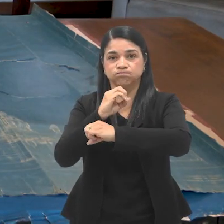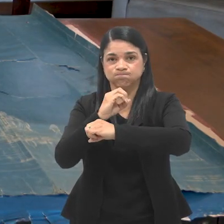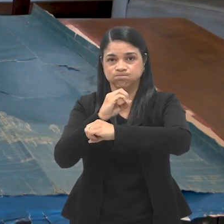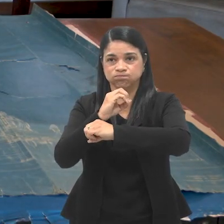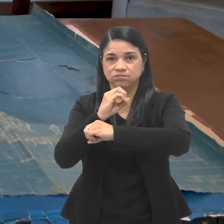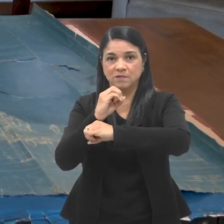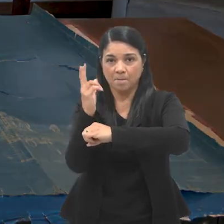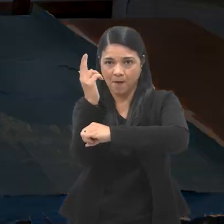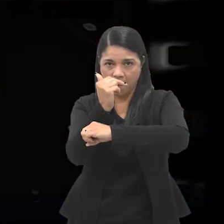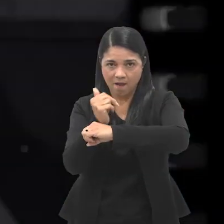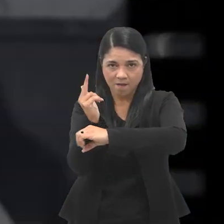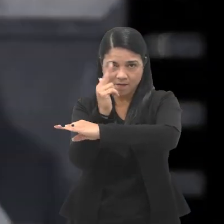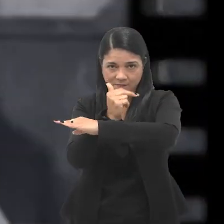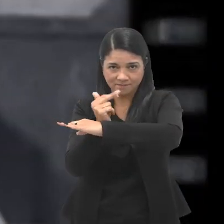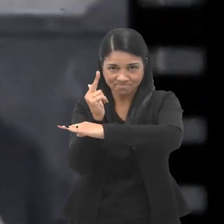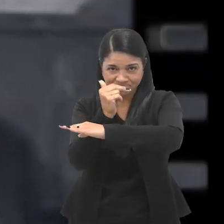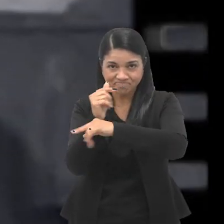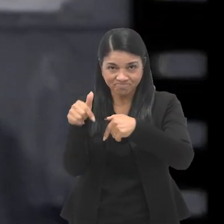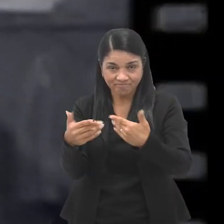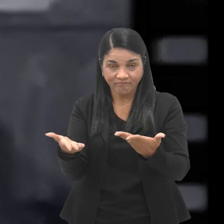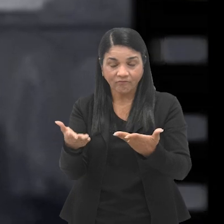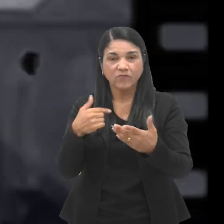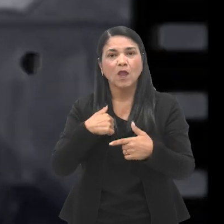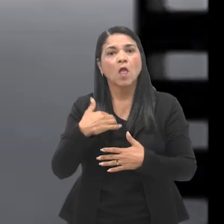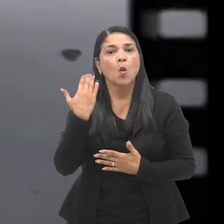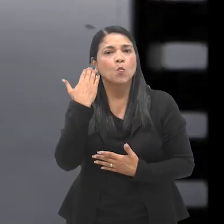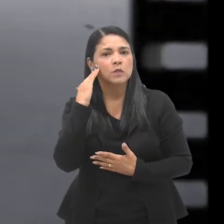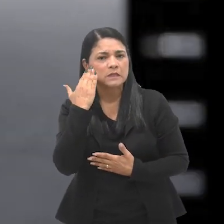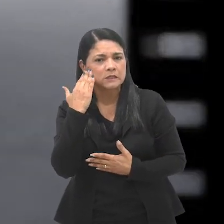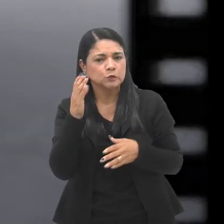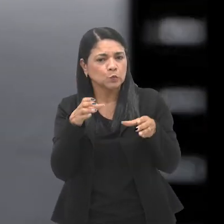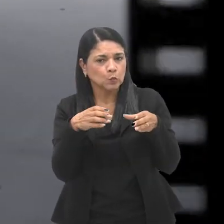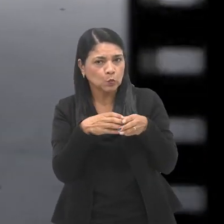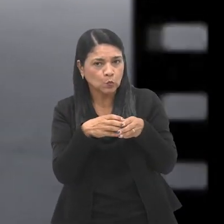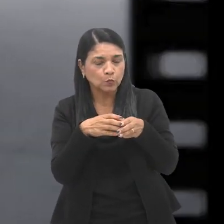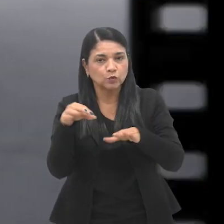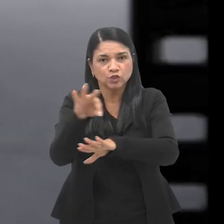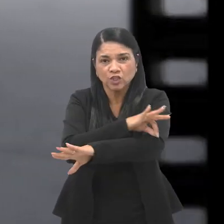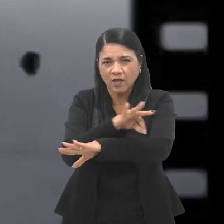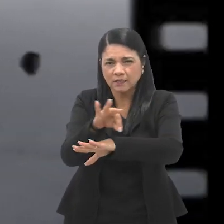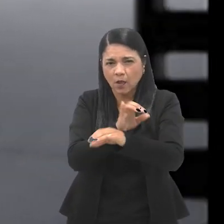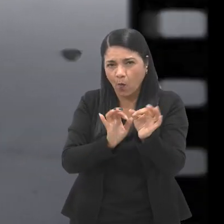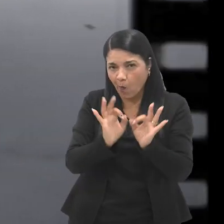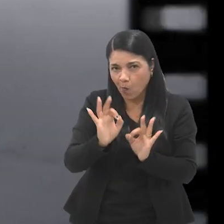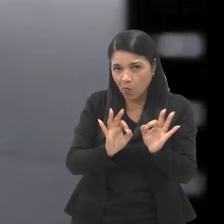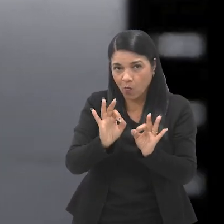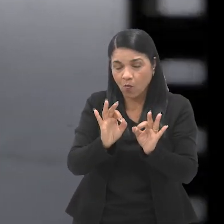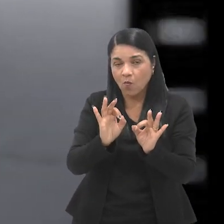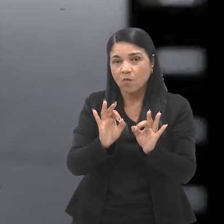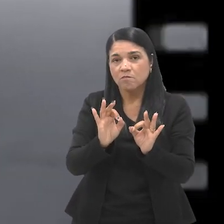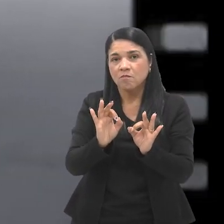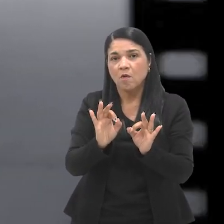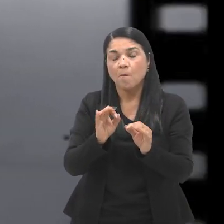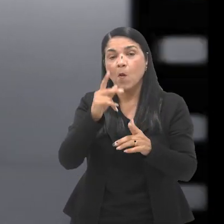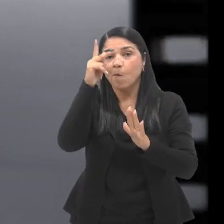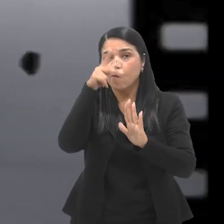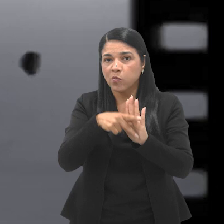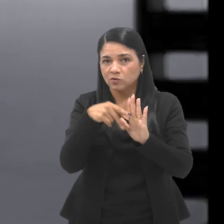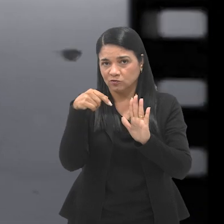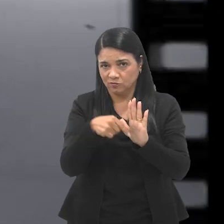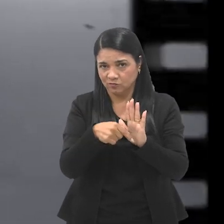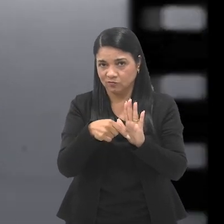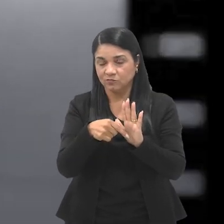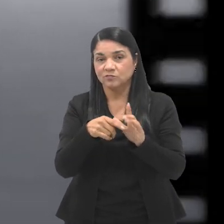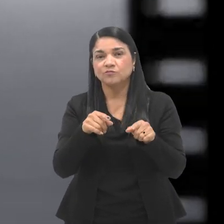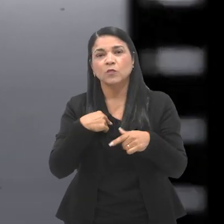é o Palácio Gustavo Capanema. Eu, então, entendi de organizar um grupo de arquitetos para a elaboração